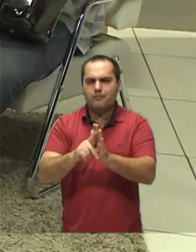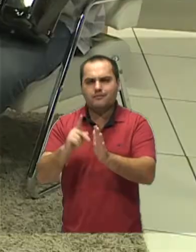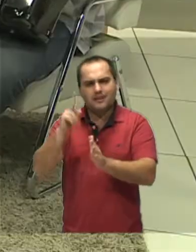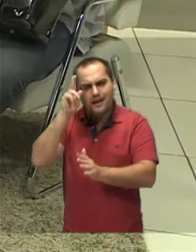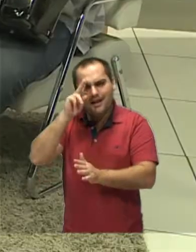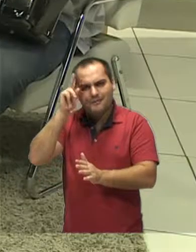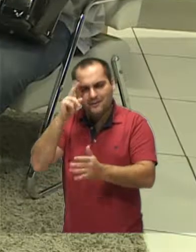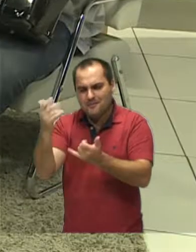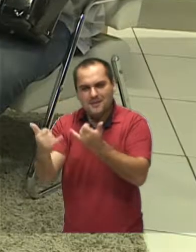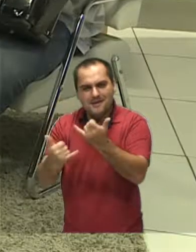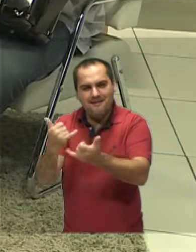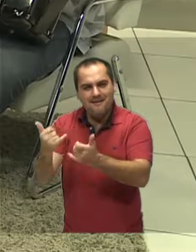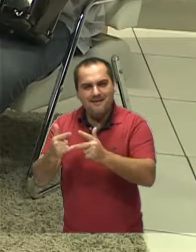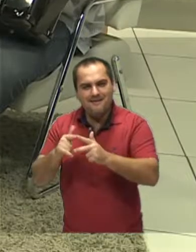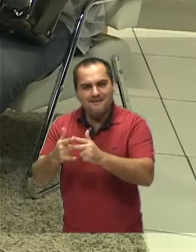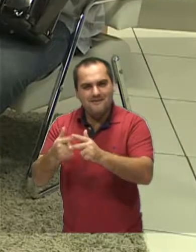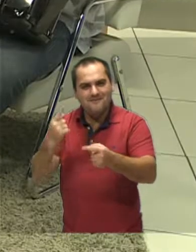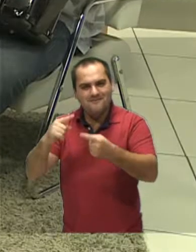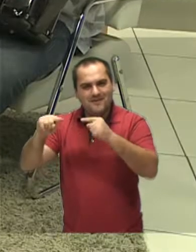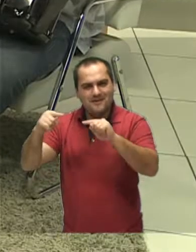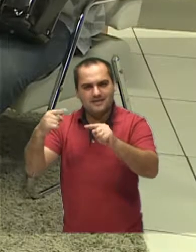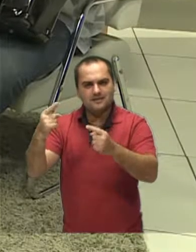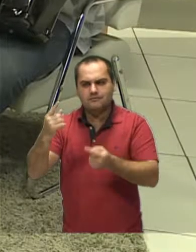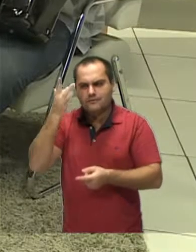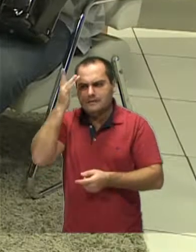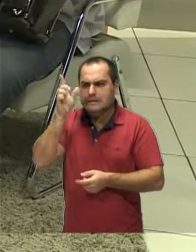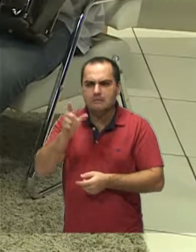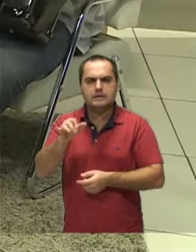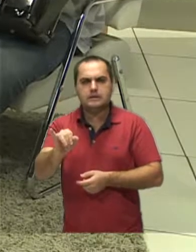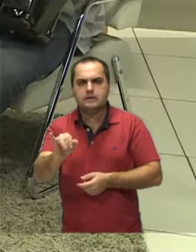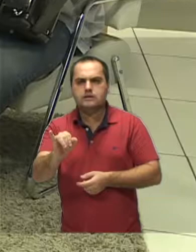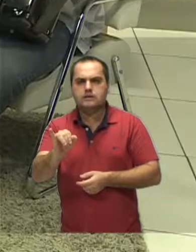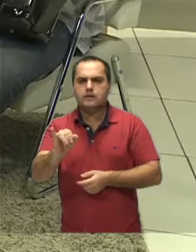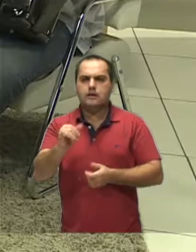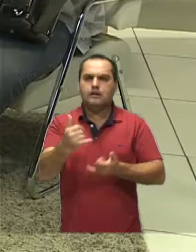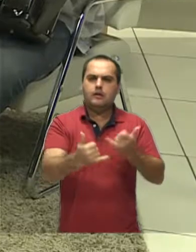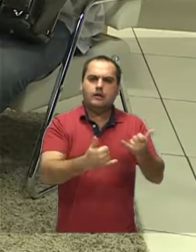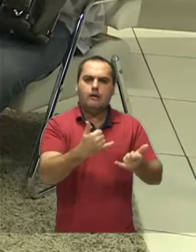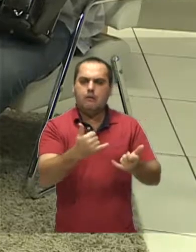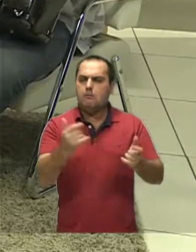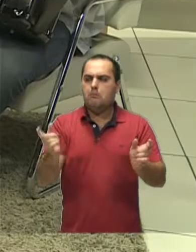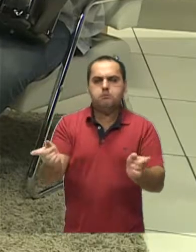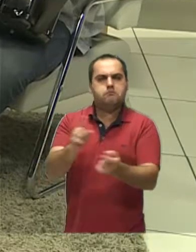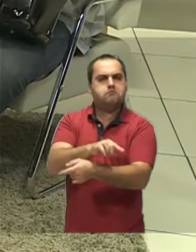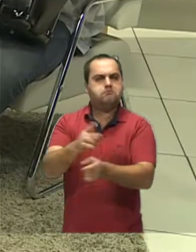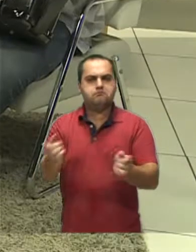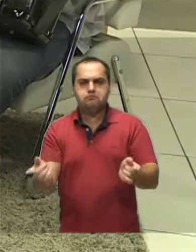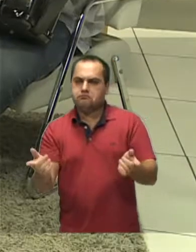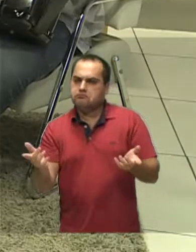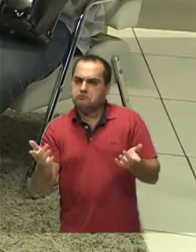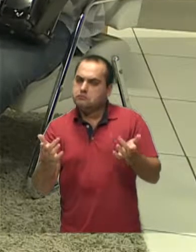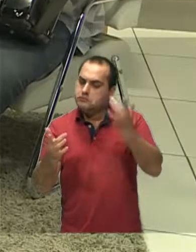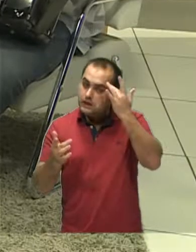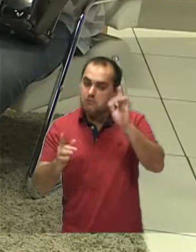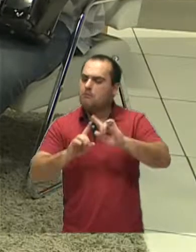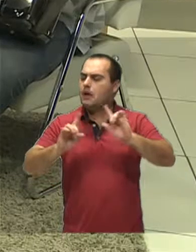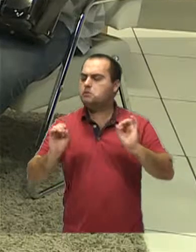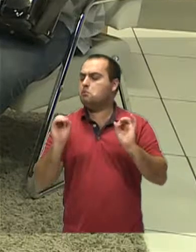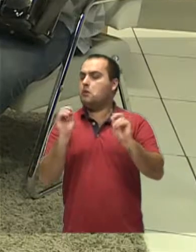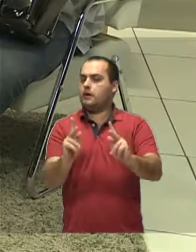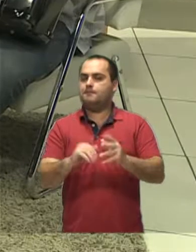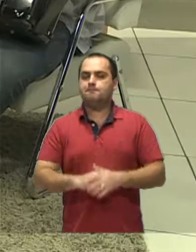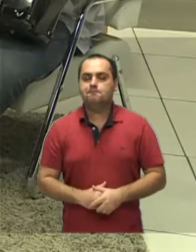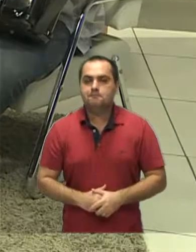né? A gente não sabe dizer se eram instrumentos de brinquedo ou brinquedo que era instrumento, mas enfim. E eu ganhei num